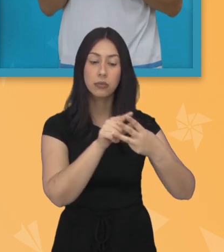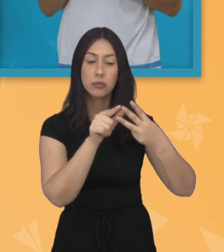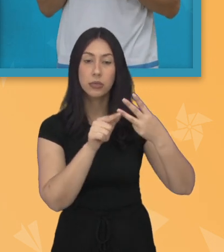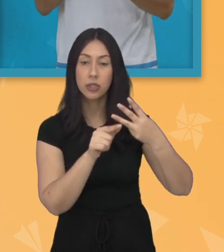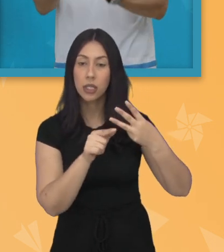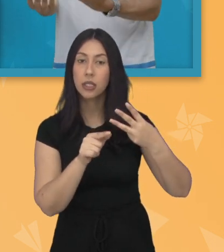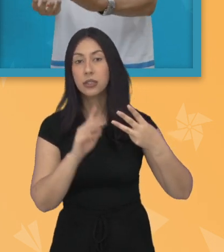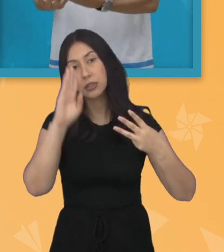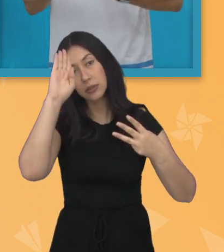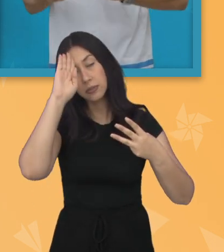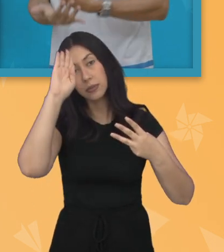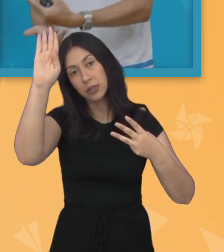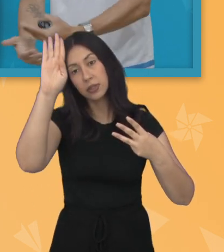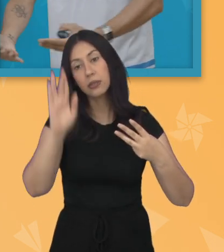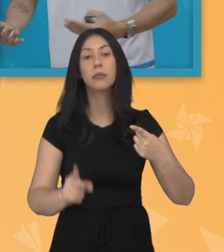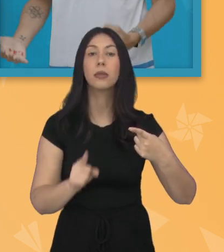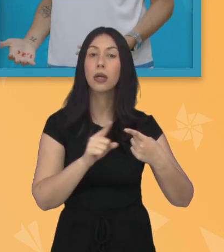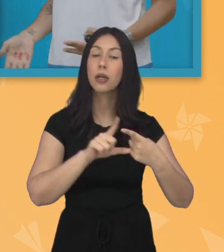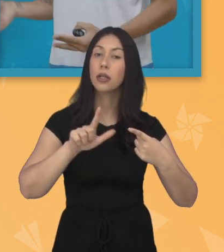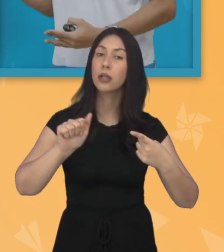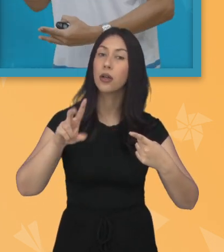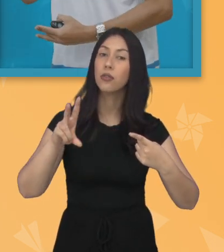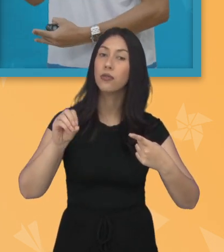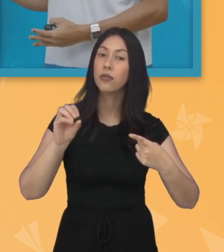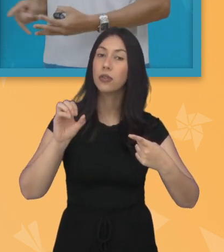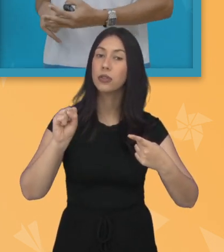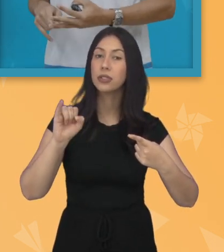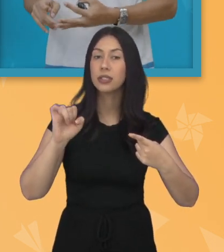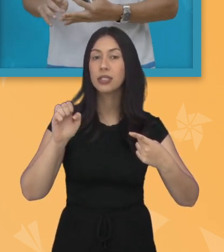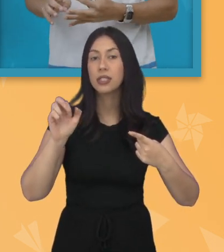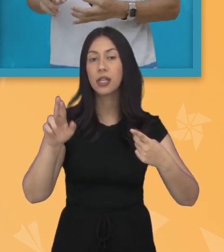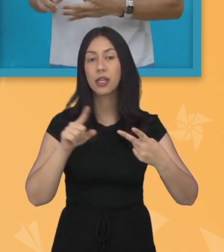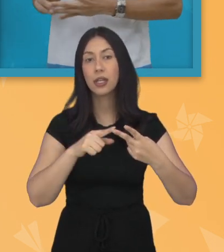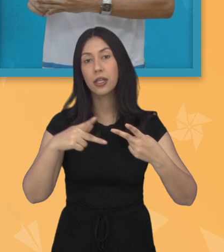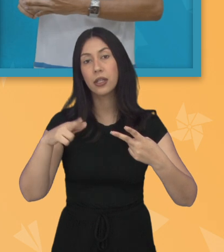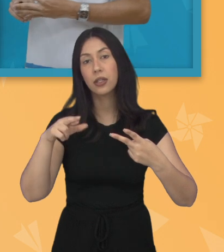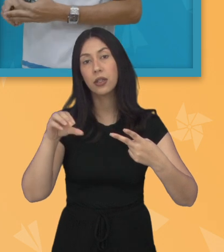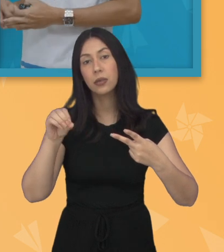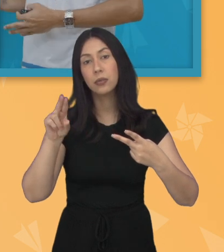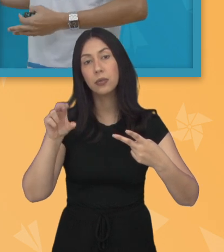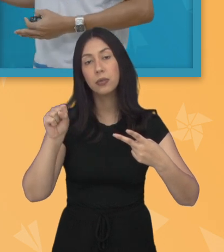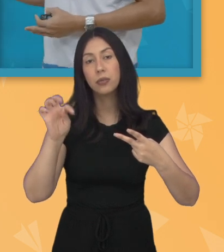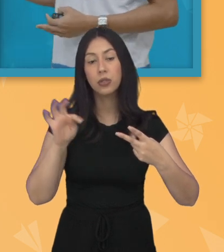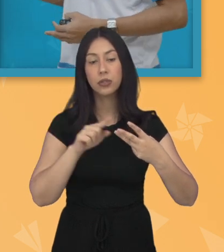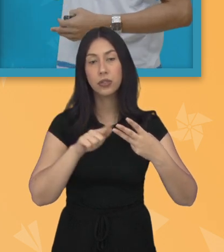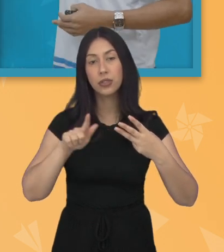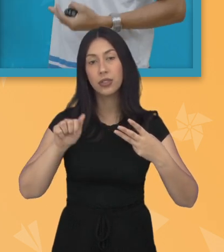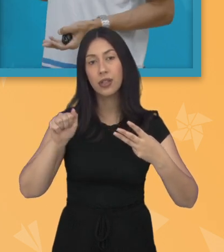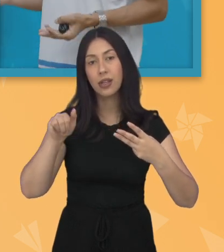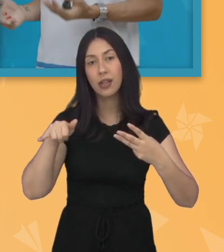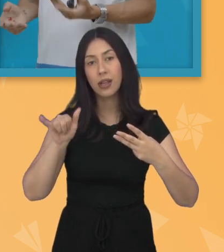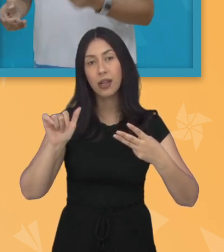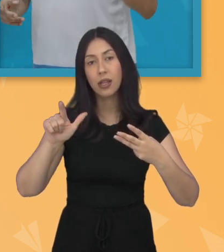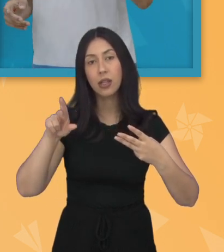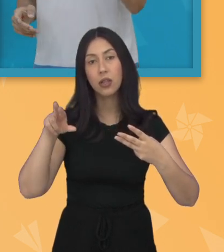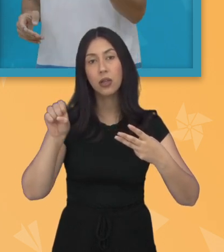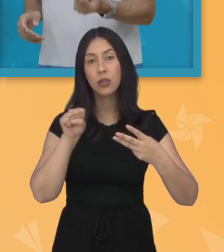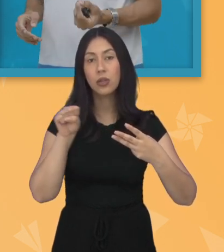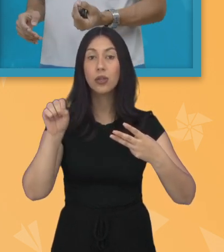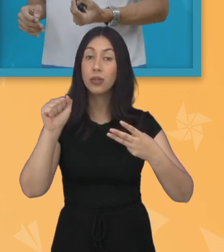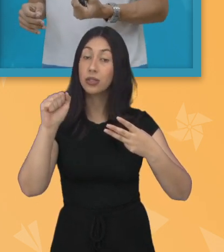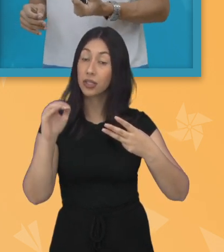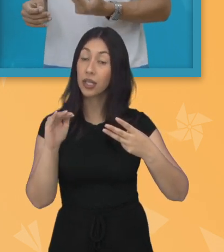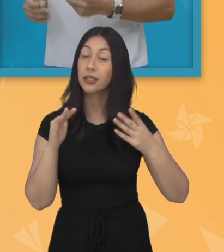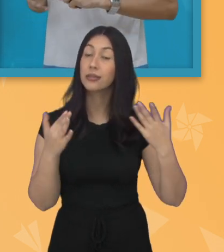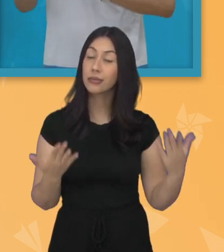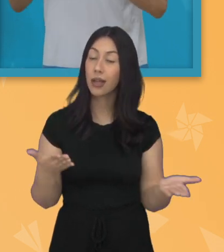três principais que importam para a gente nesse momento aqui é Lavoisier, Proust e Gay-Lussac. E o passo a passo para um bom